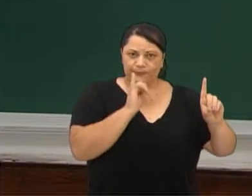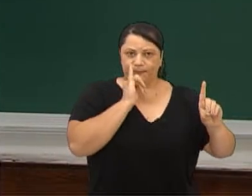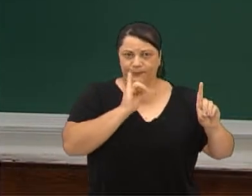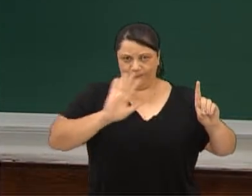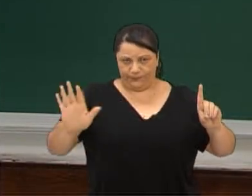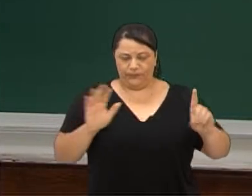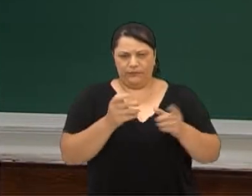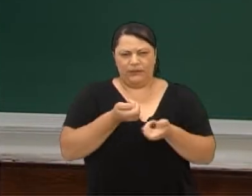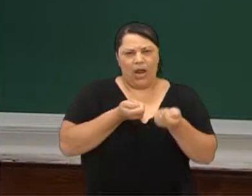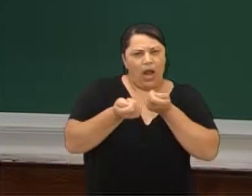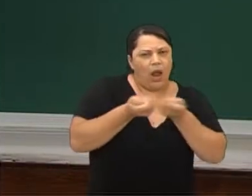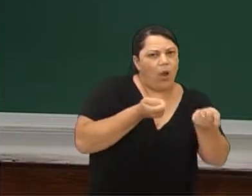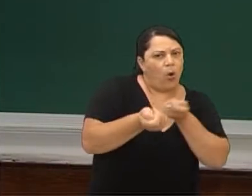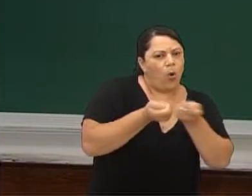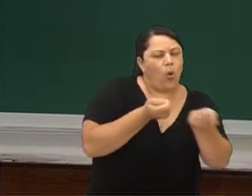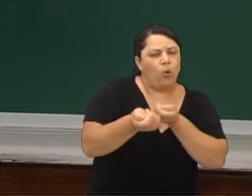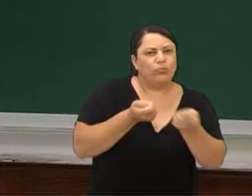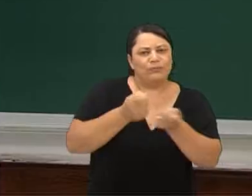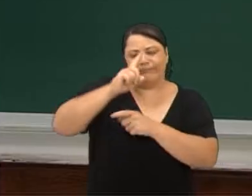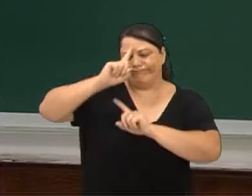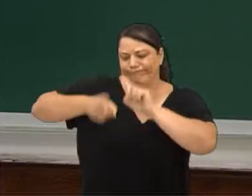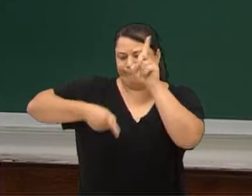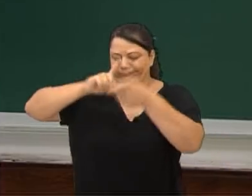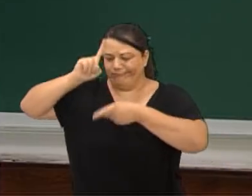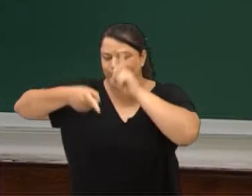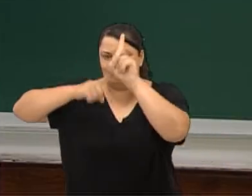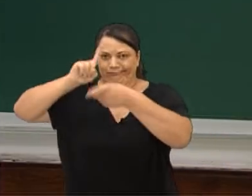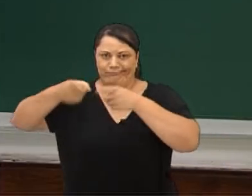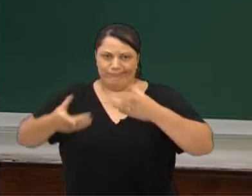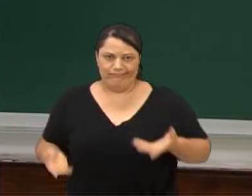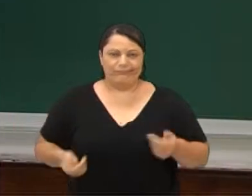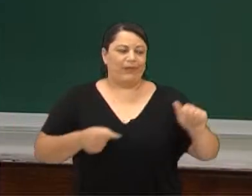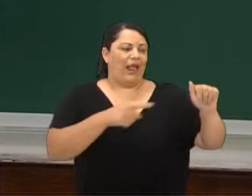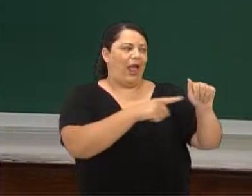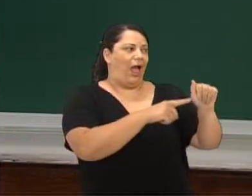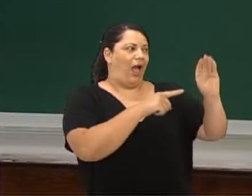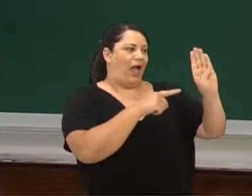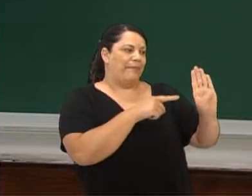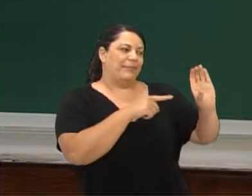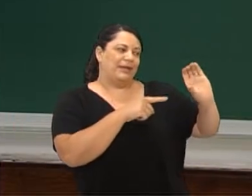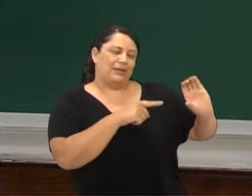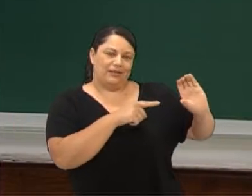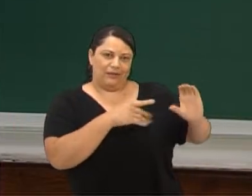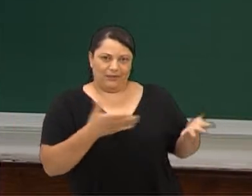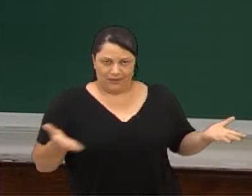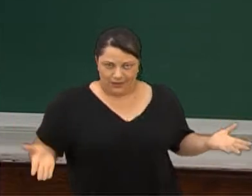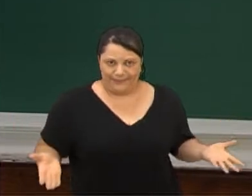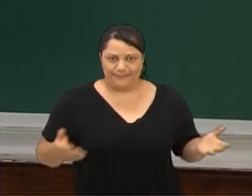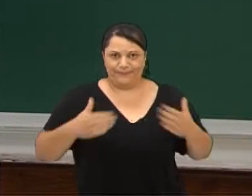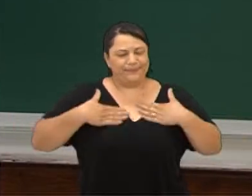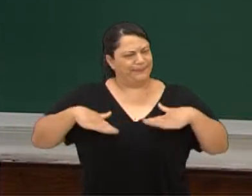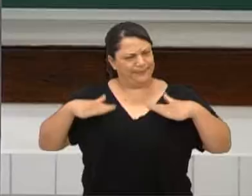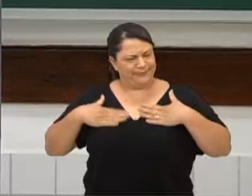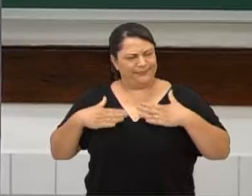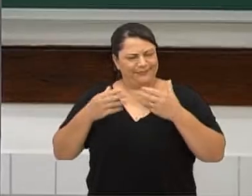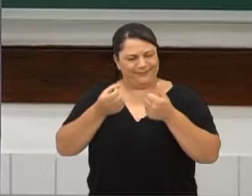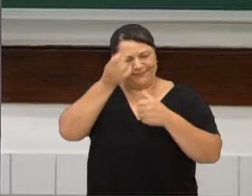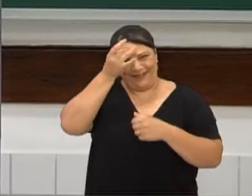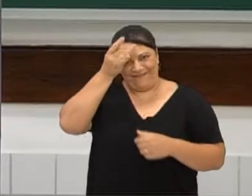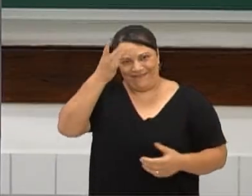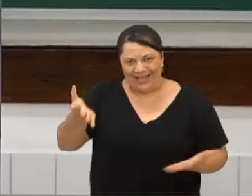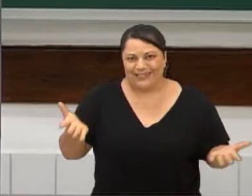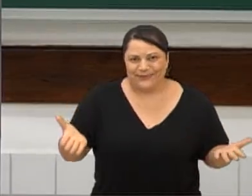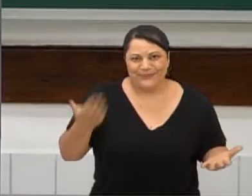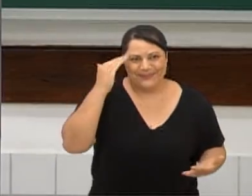controla, gerencia as empresas que a criaram. A empresa A, B e C. Tranquilo? Fácil